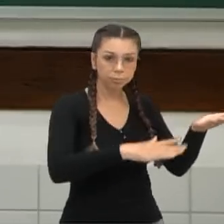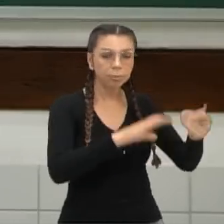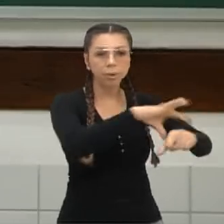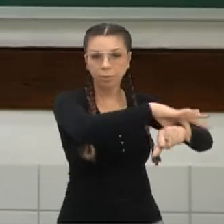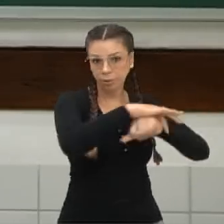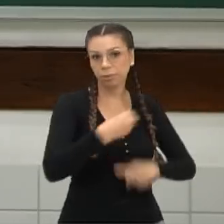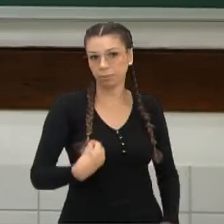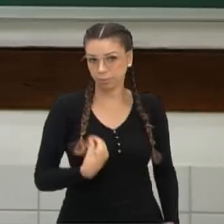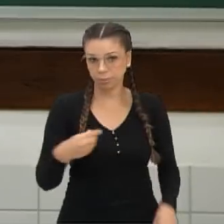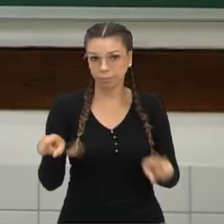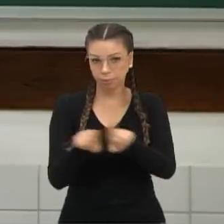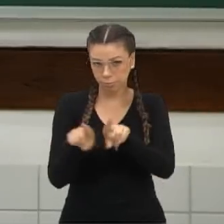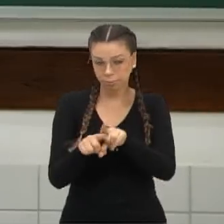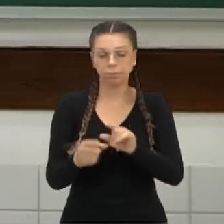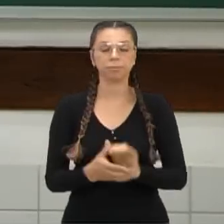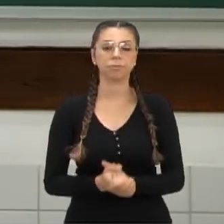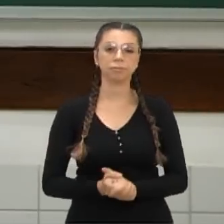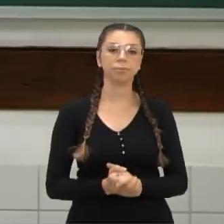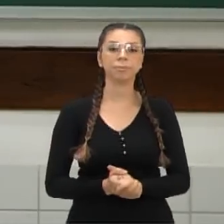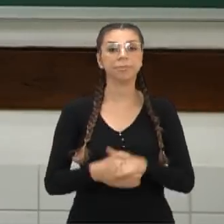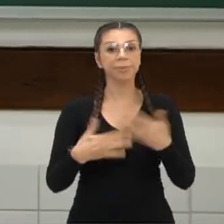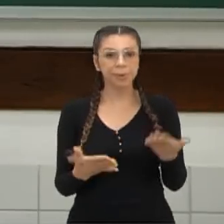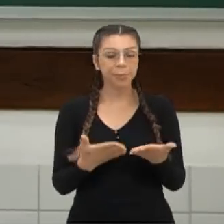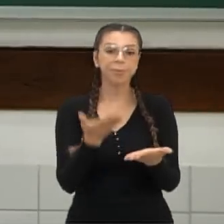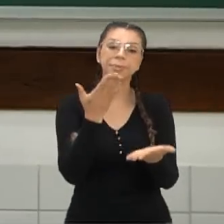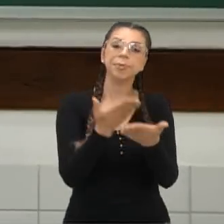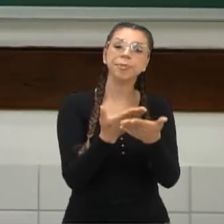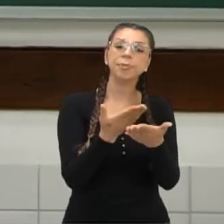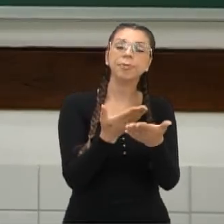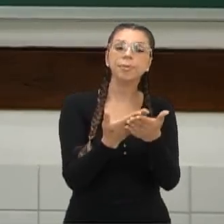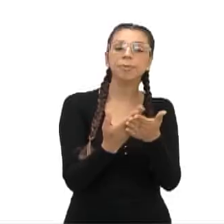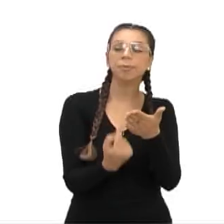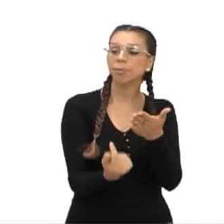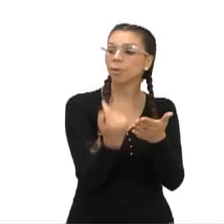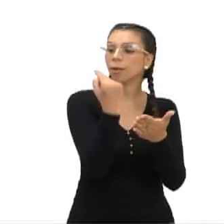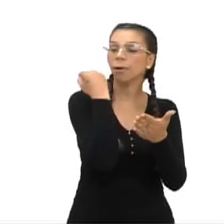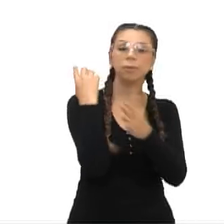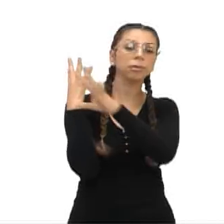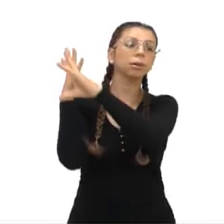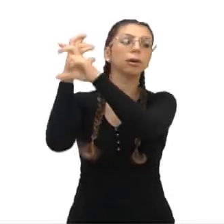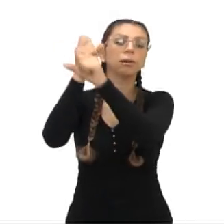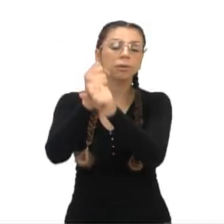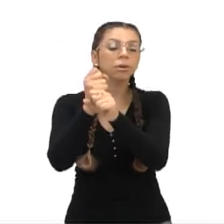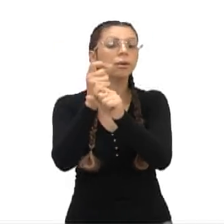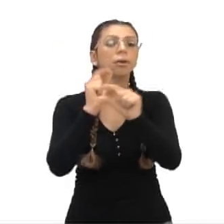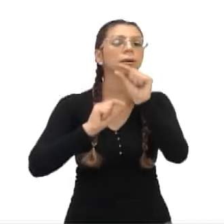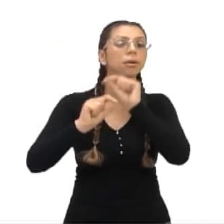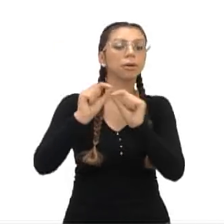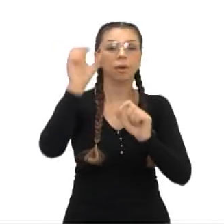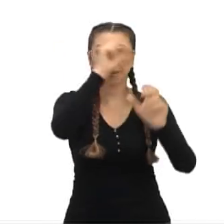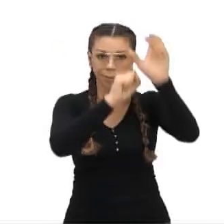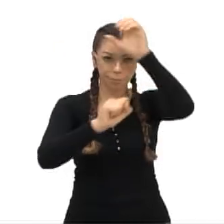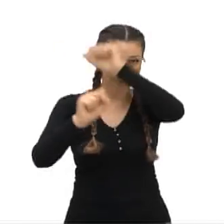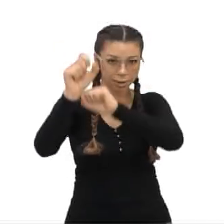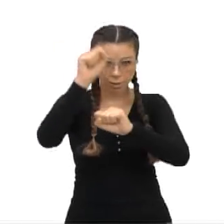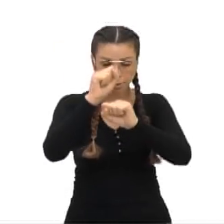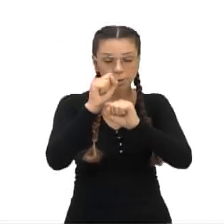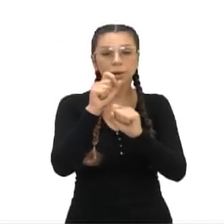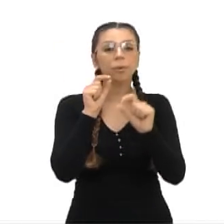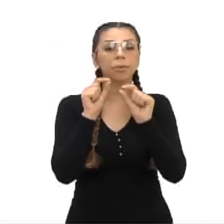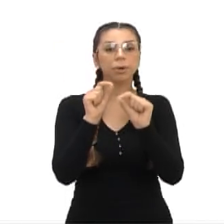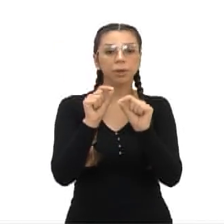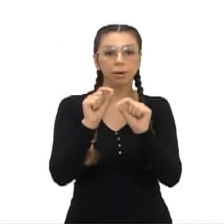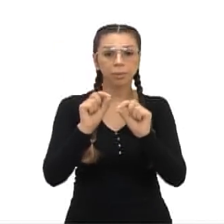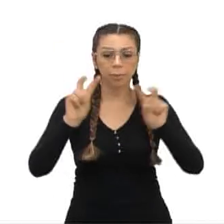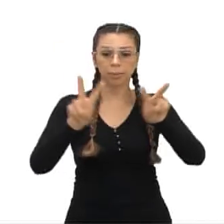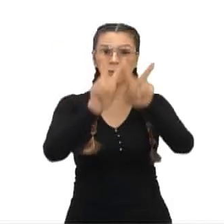Tudo bem? Bom, na aula anterior, a gente aprendeu sobre os quadriláteros, a gente fechou as nossas